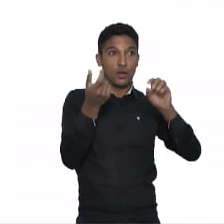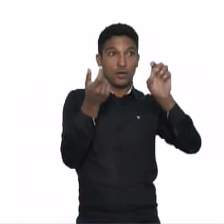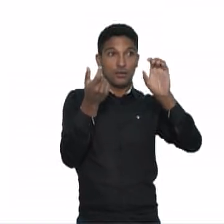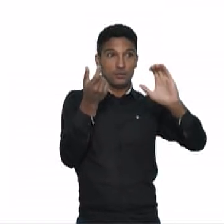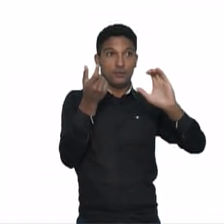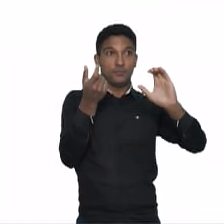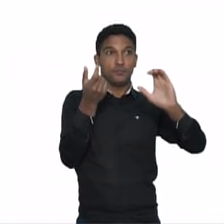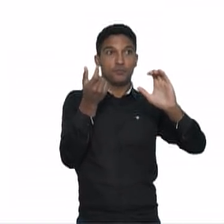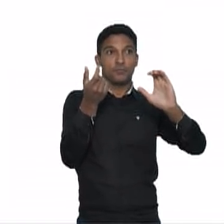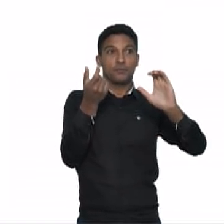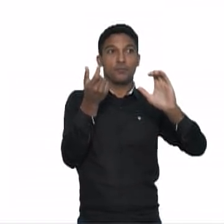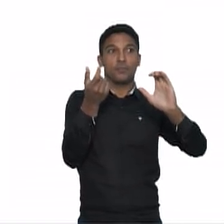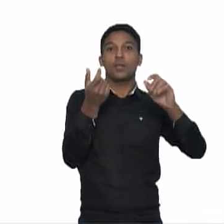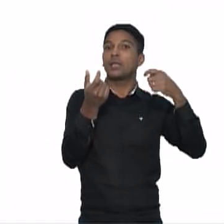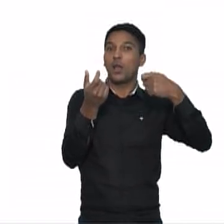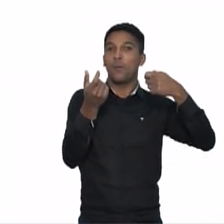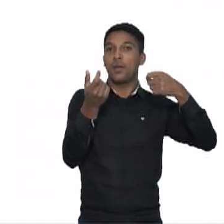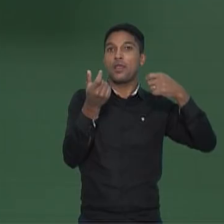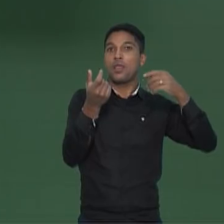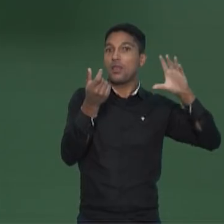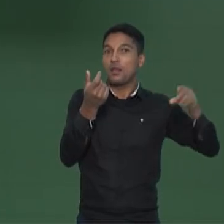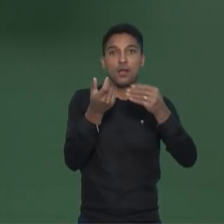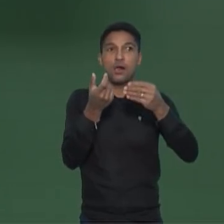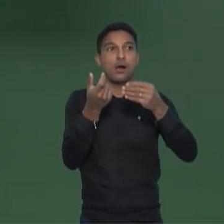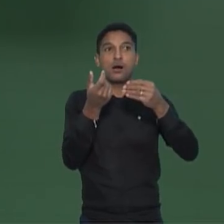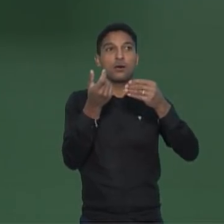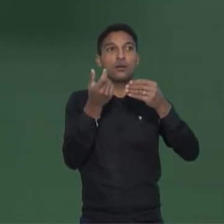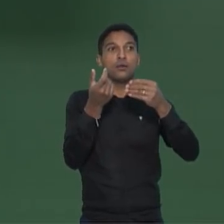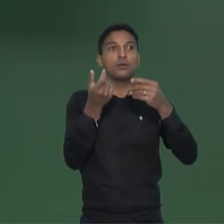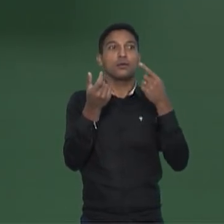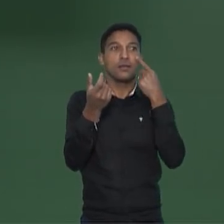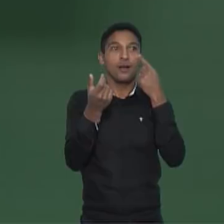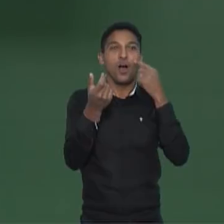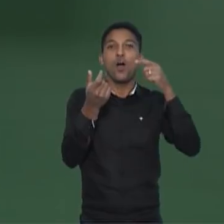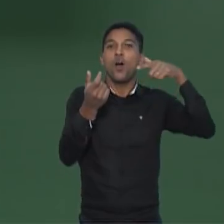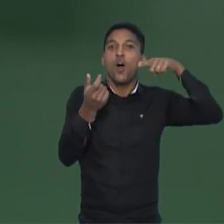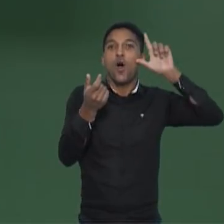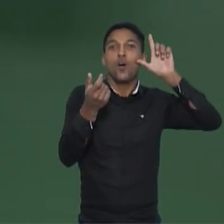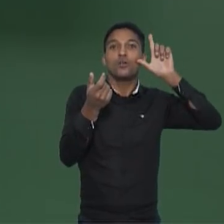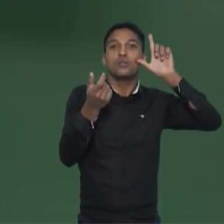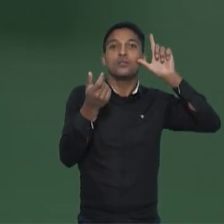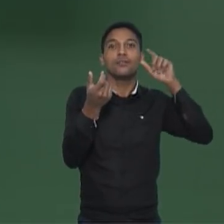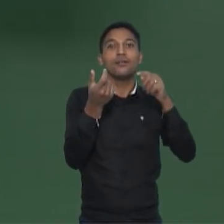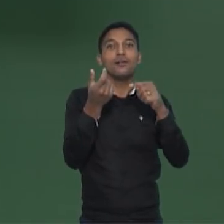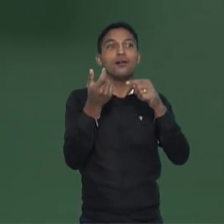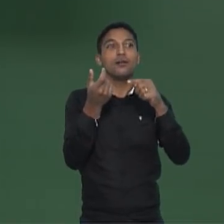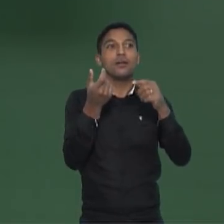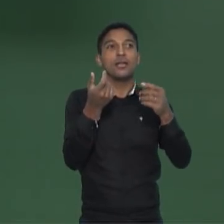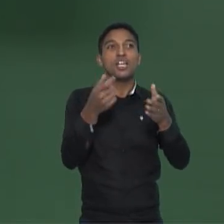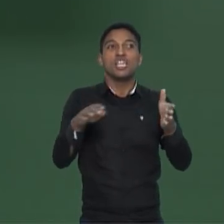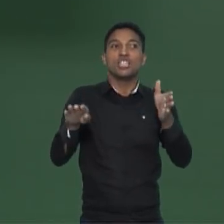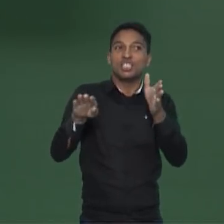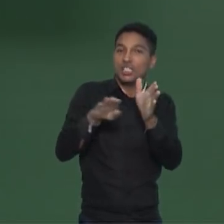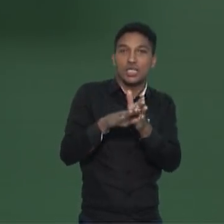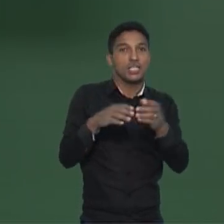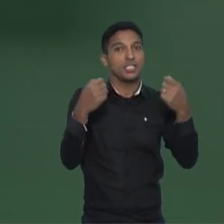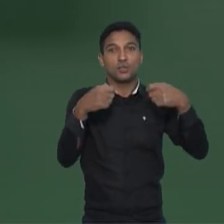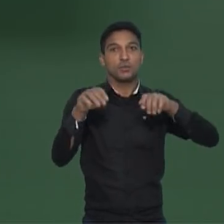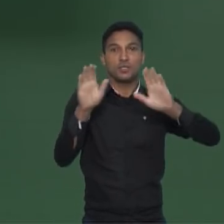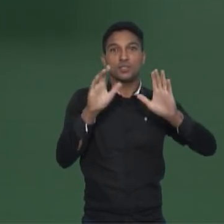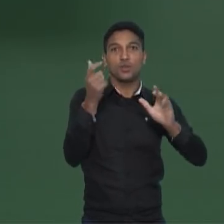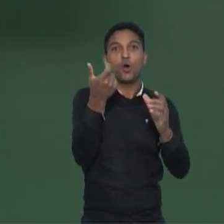adjunto adverbial. É o ontem, um adjunto adverbial de tempo. O cheguei não exigiu complemento, mas